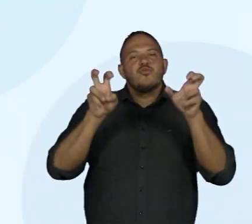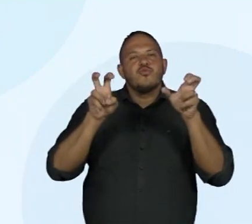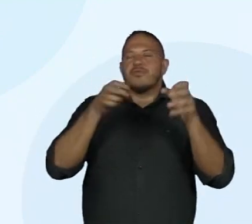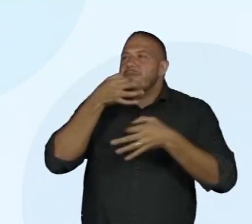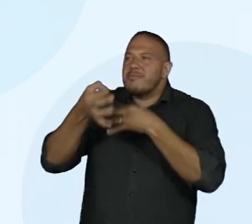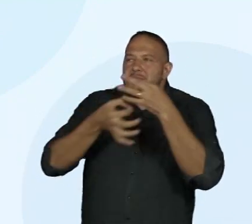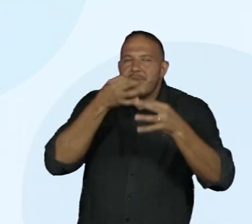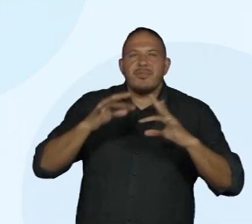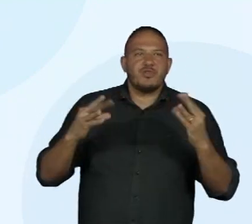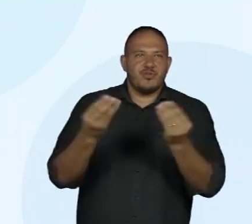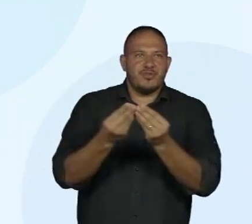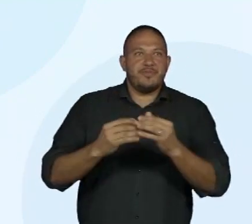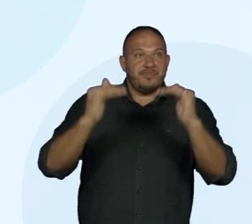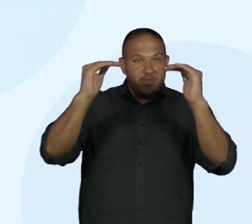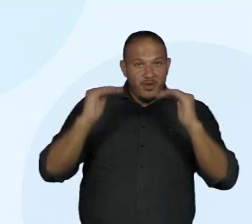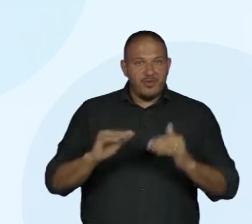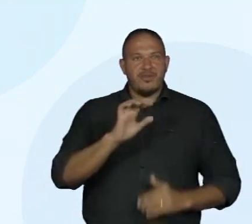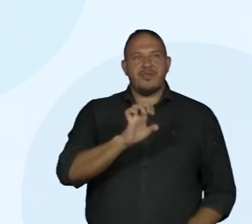A outra é